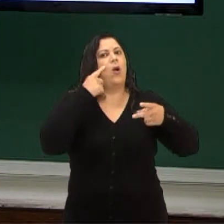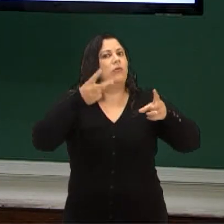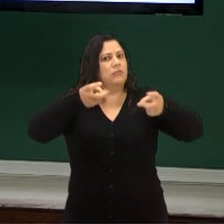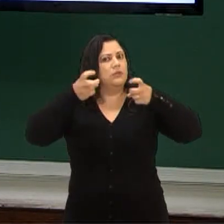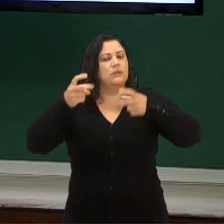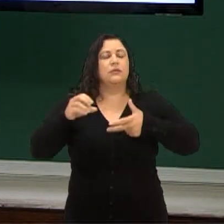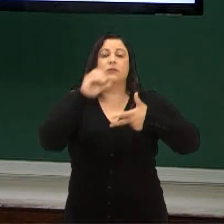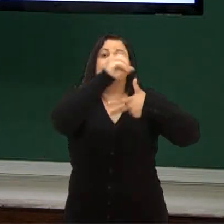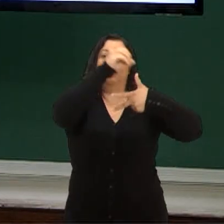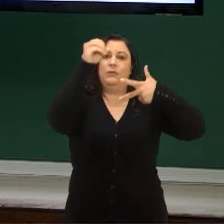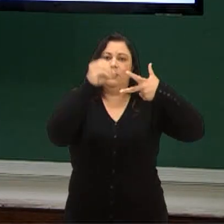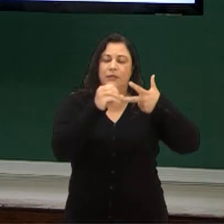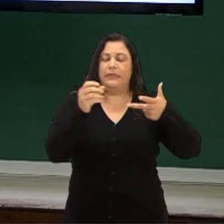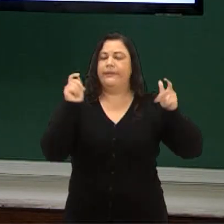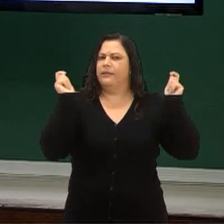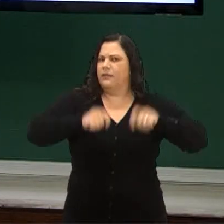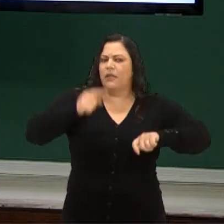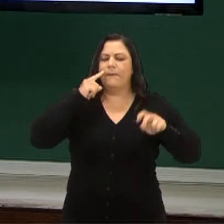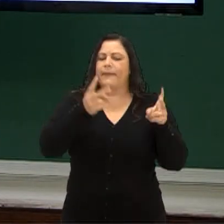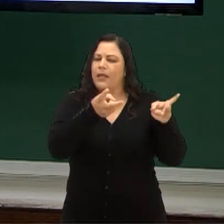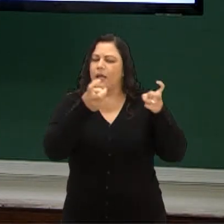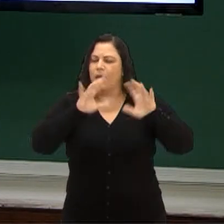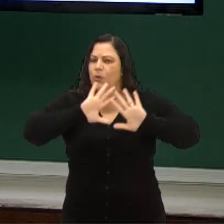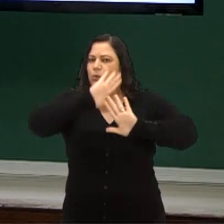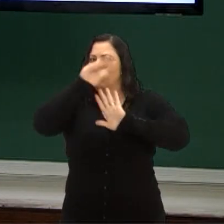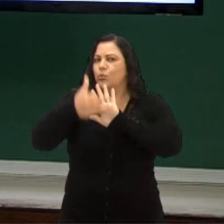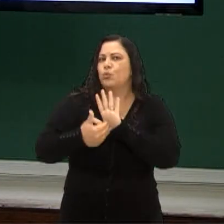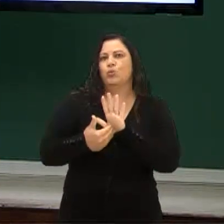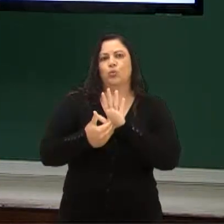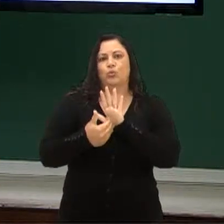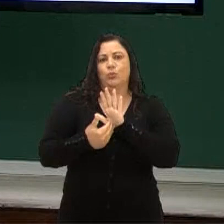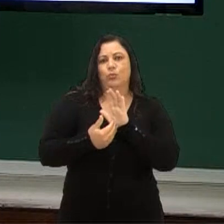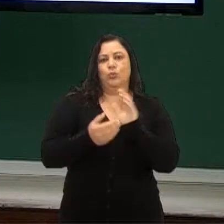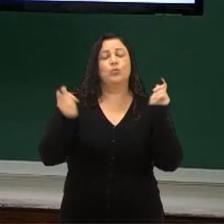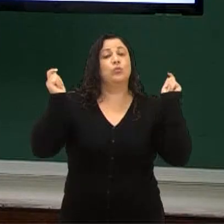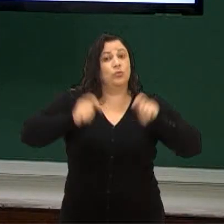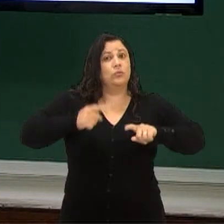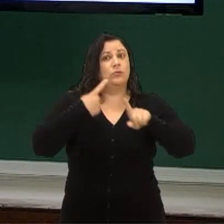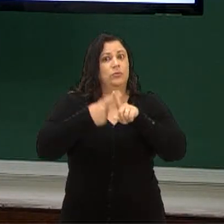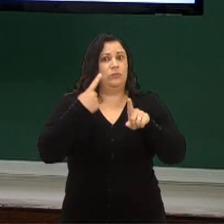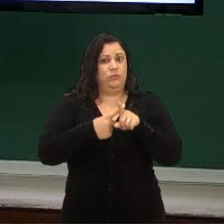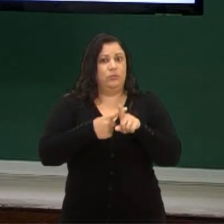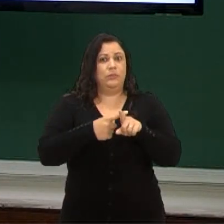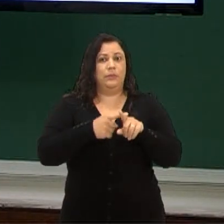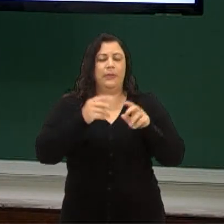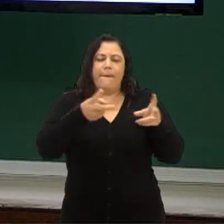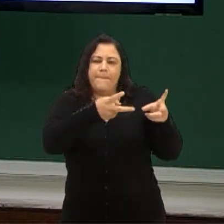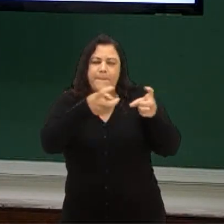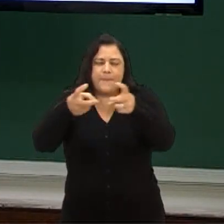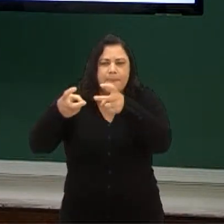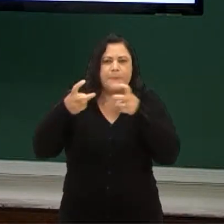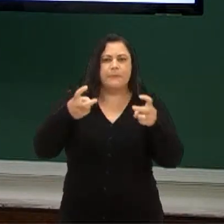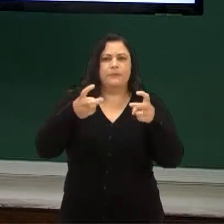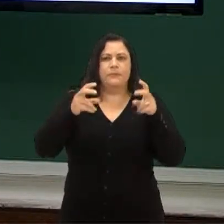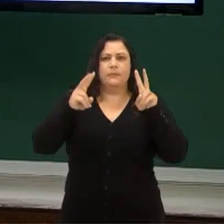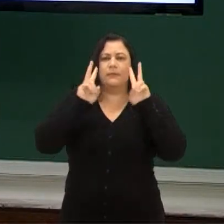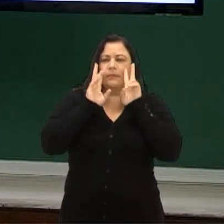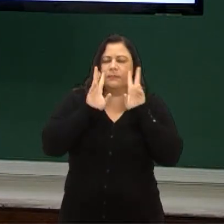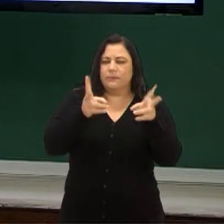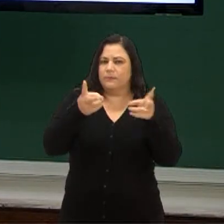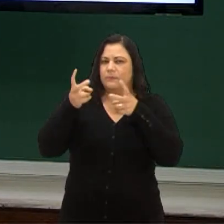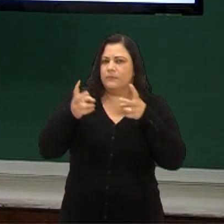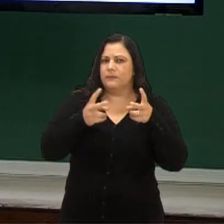Você tem que olhar como um todo, não pegue somente na linguagem verbal, porque às vezes não funciona. Você tem que estar atento às duas, tá?